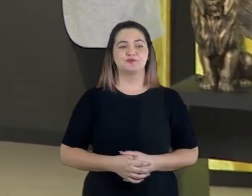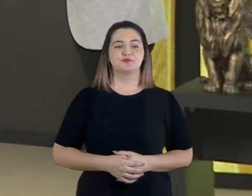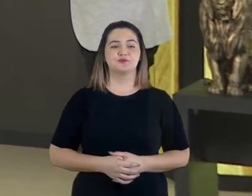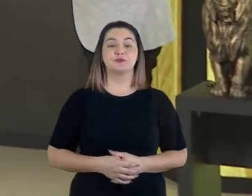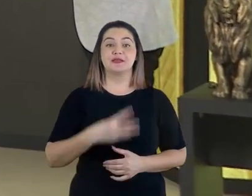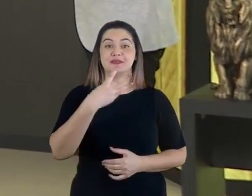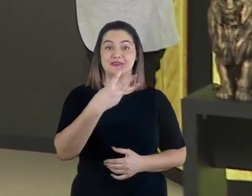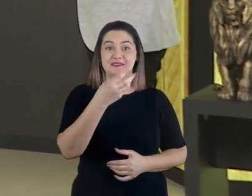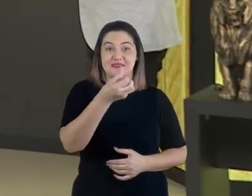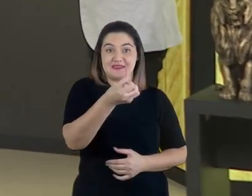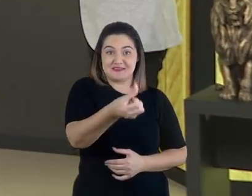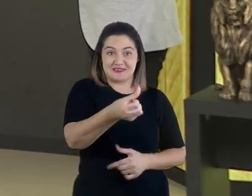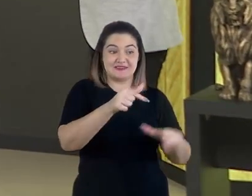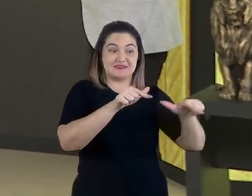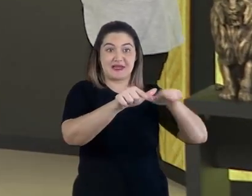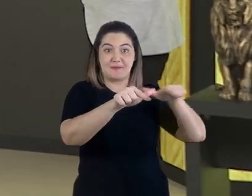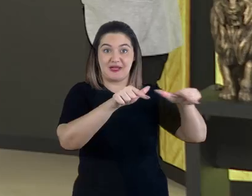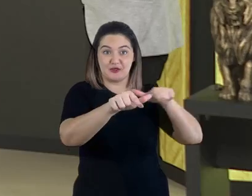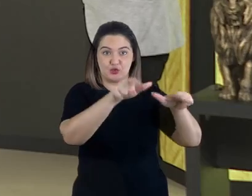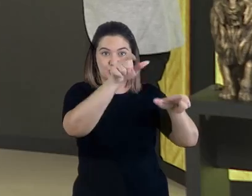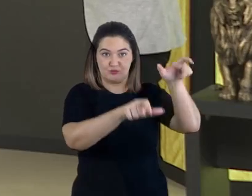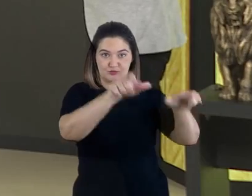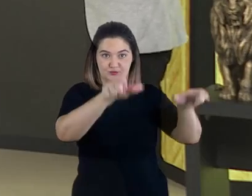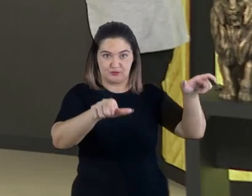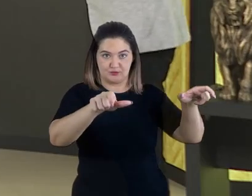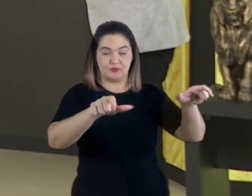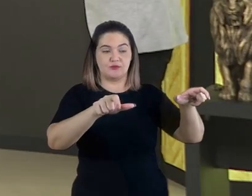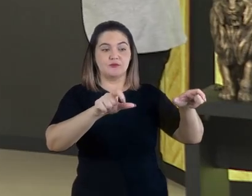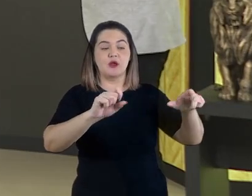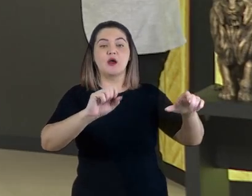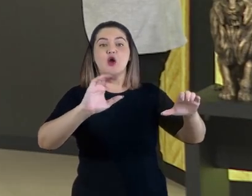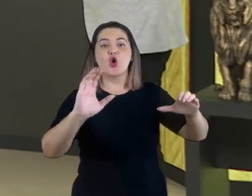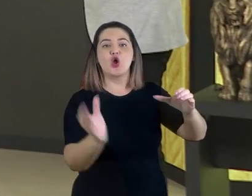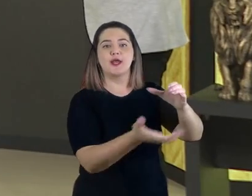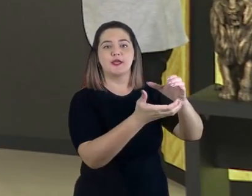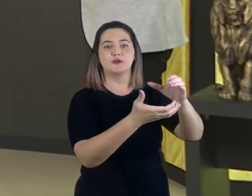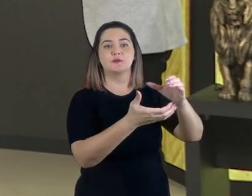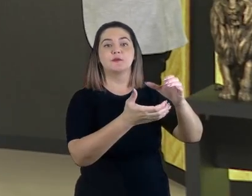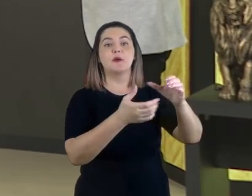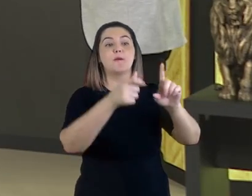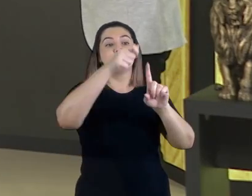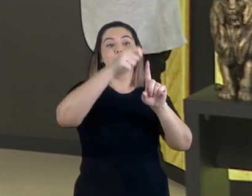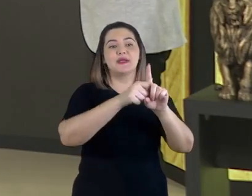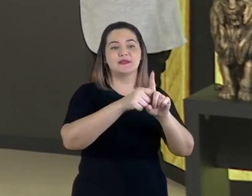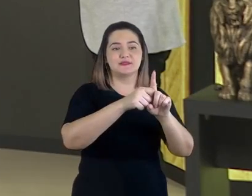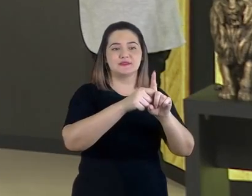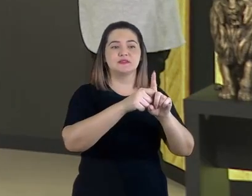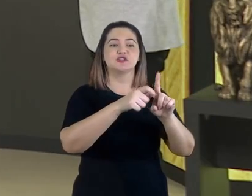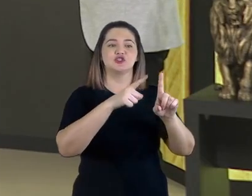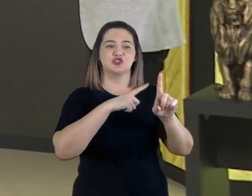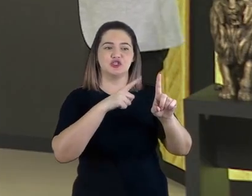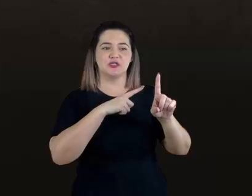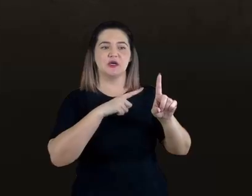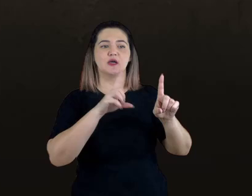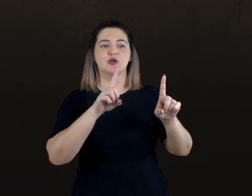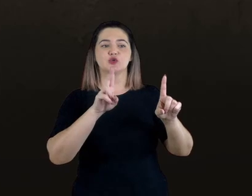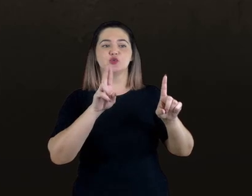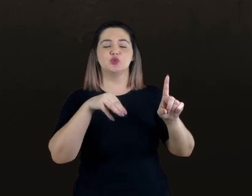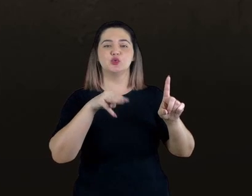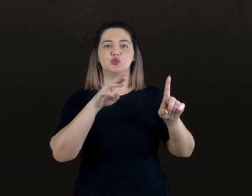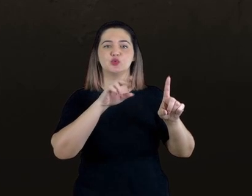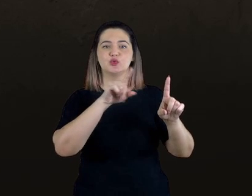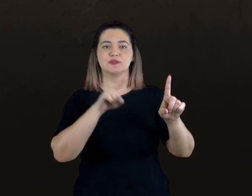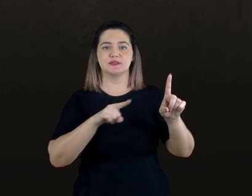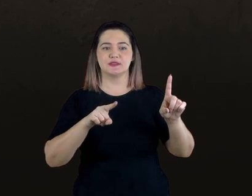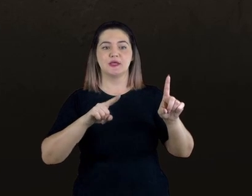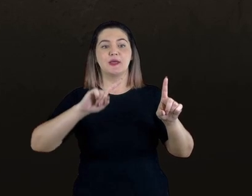trabalhadoras do mês, colheita, para o mês do Muse. Seu trabalho, 1.260 dias são o